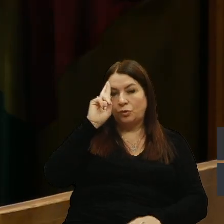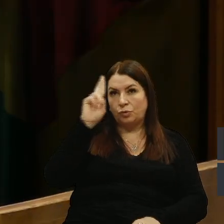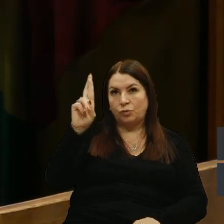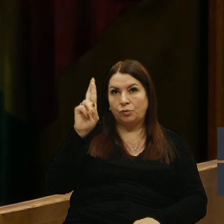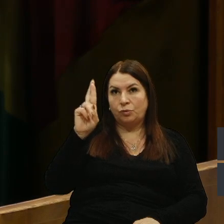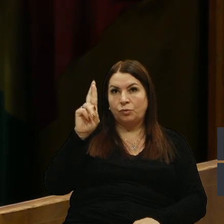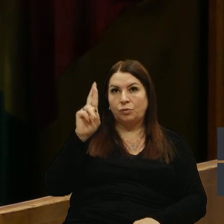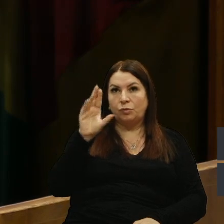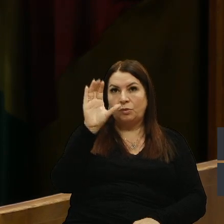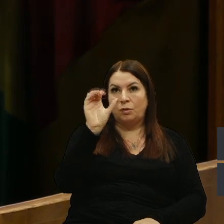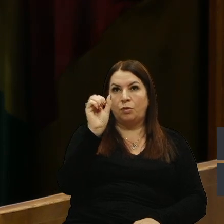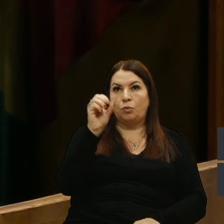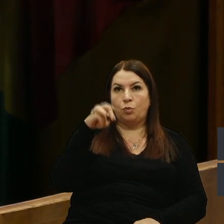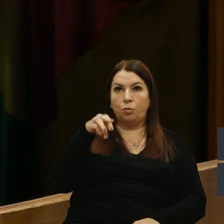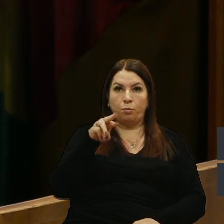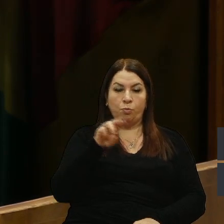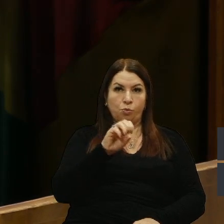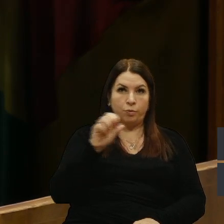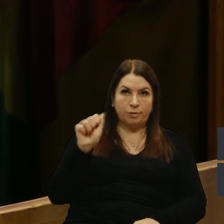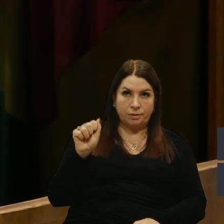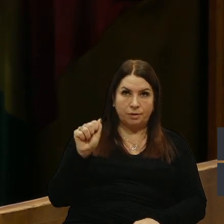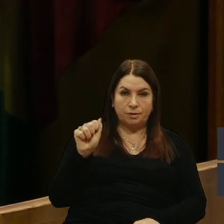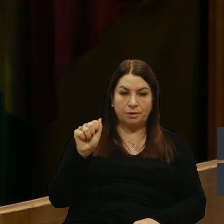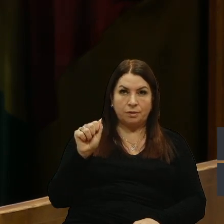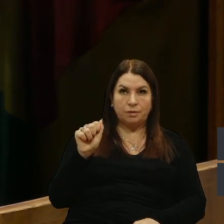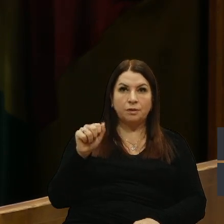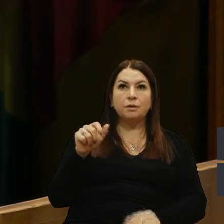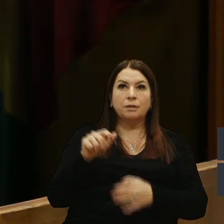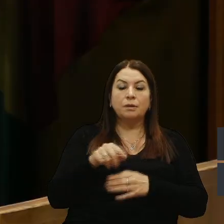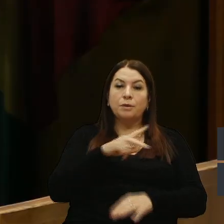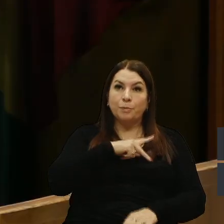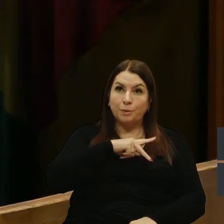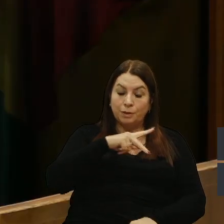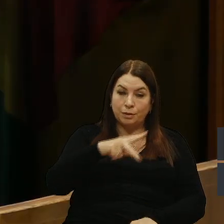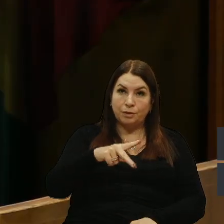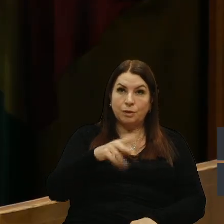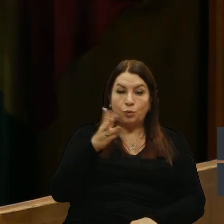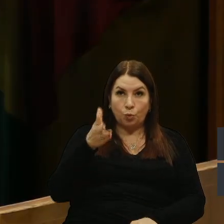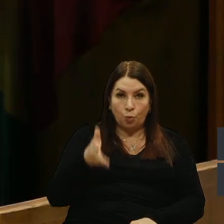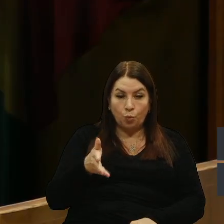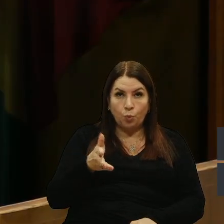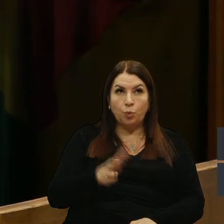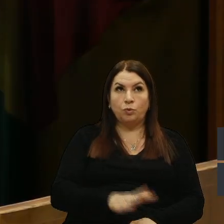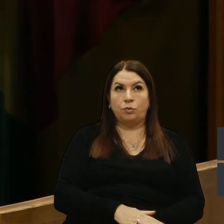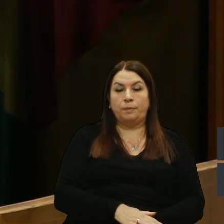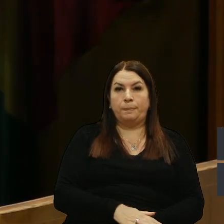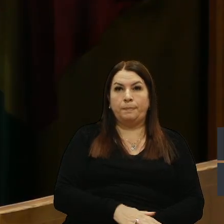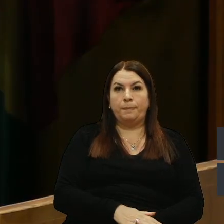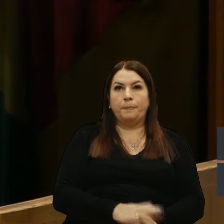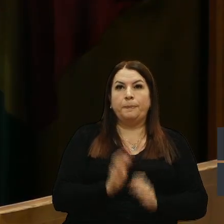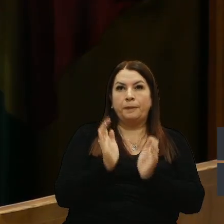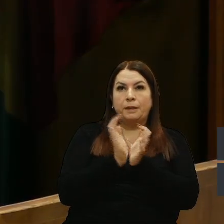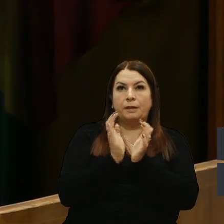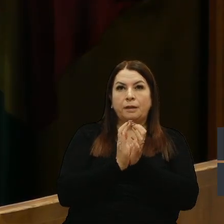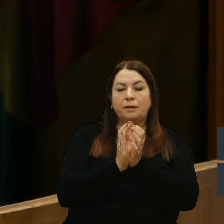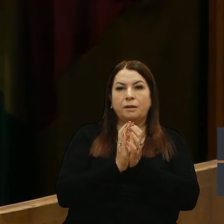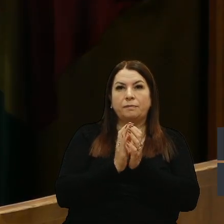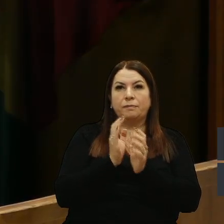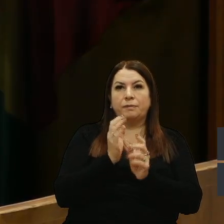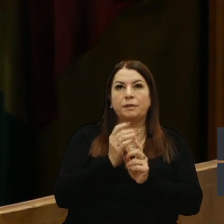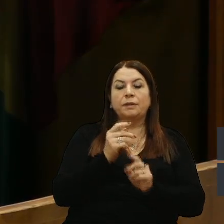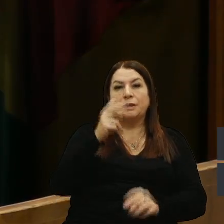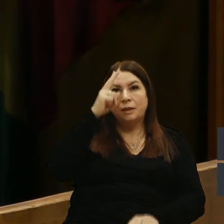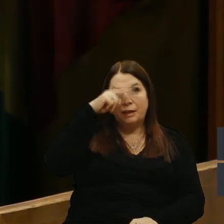da Comusa, o nosso presidente hoje, colega republicano Edson